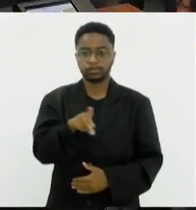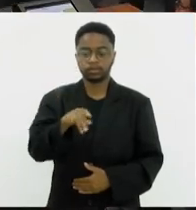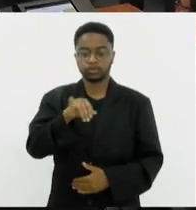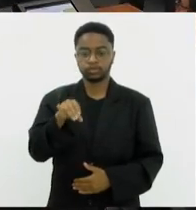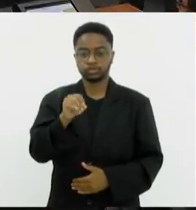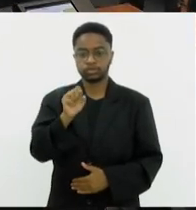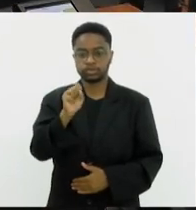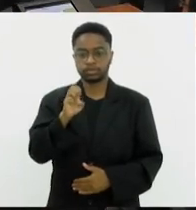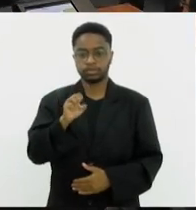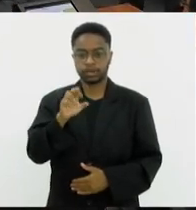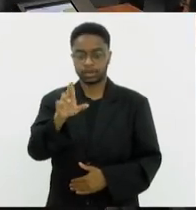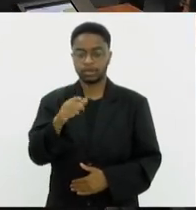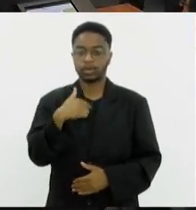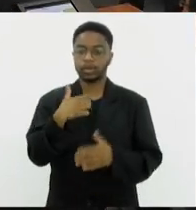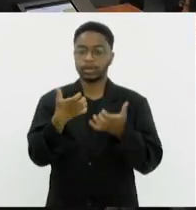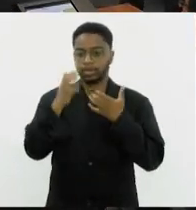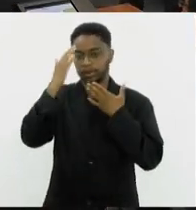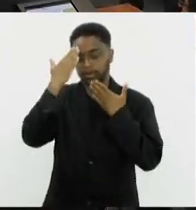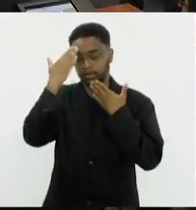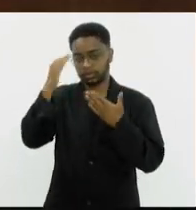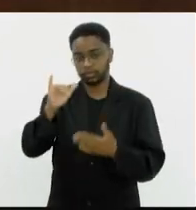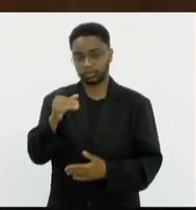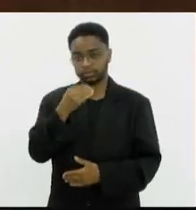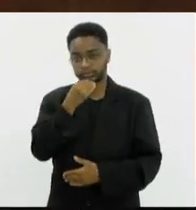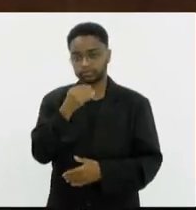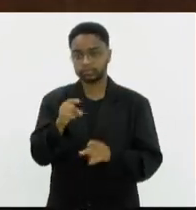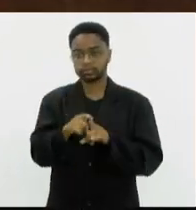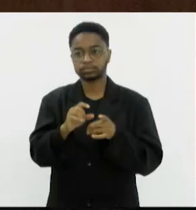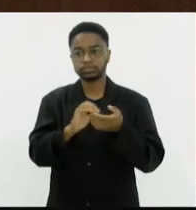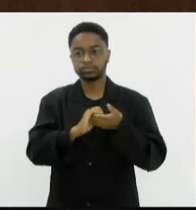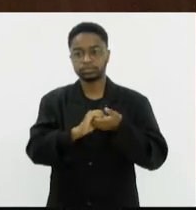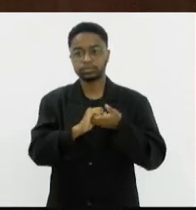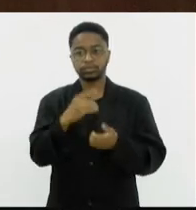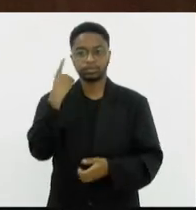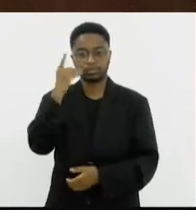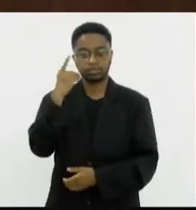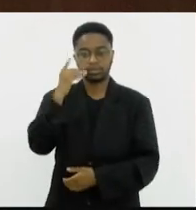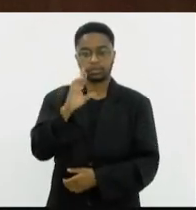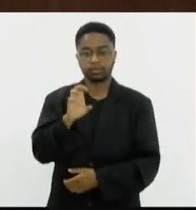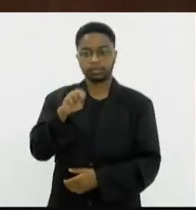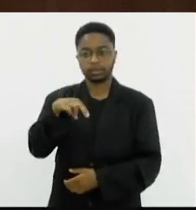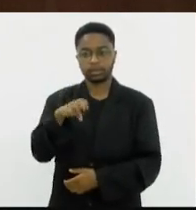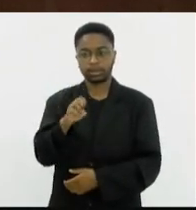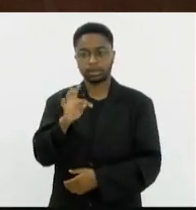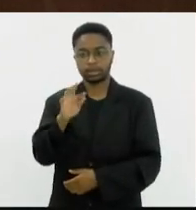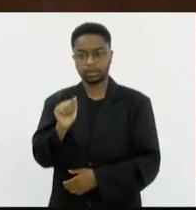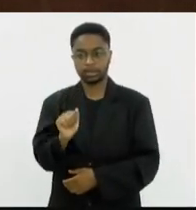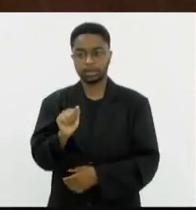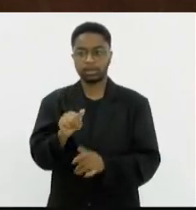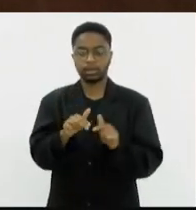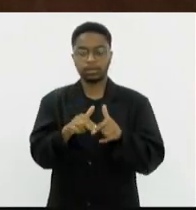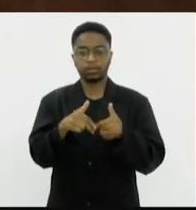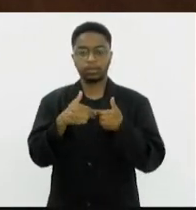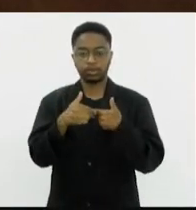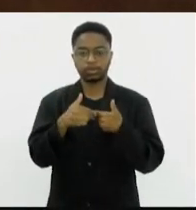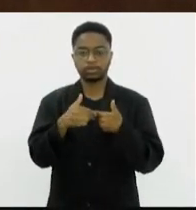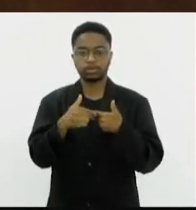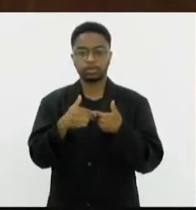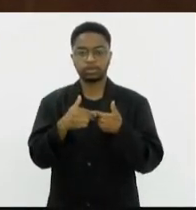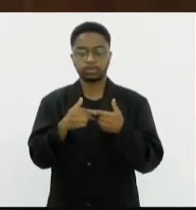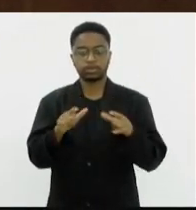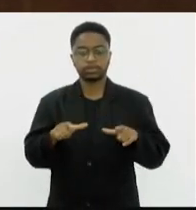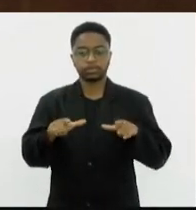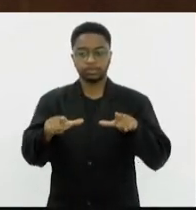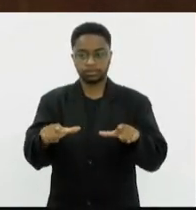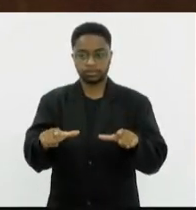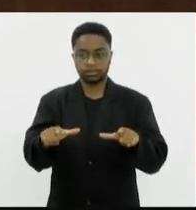Primeiro, agradecer a oportunidade, presidenta, e saudar a deputada Renata Souza por essa concessão do diploma Paul